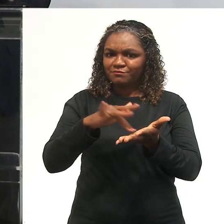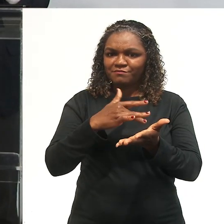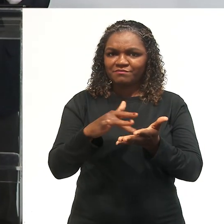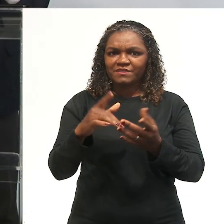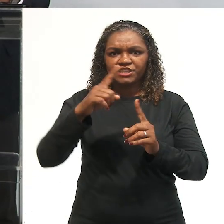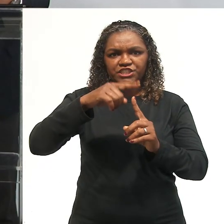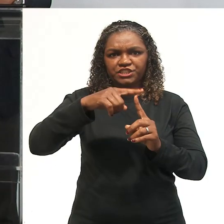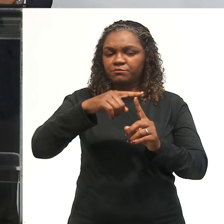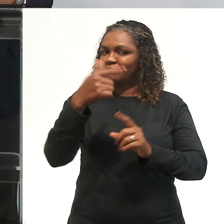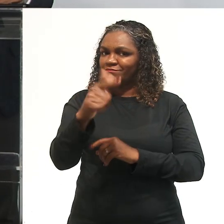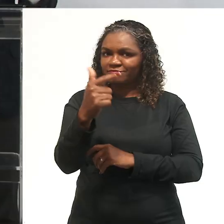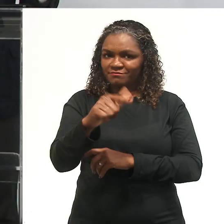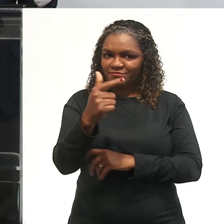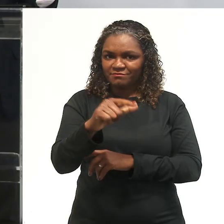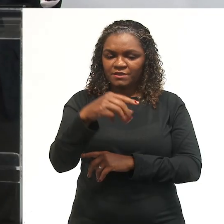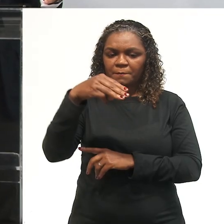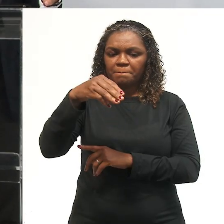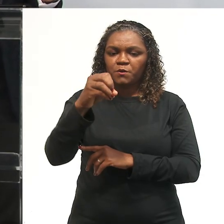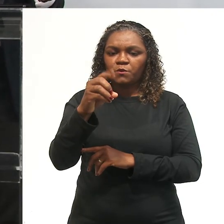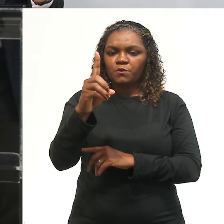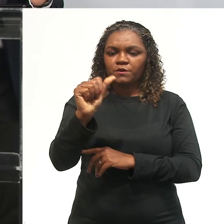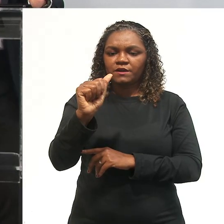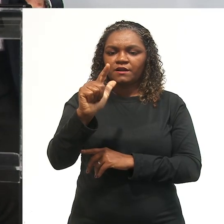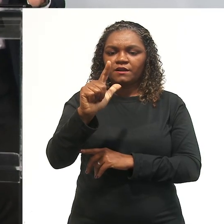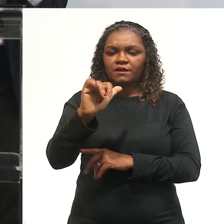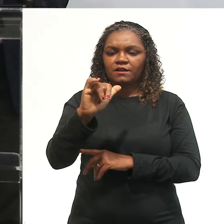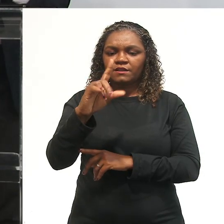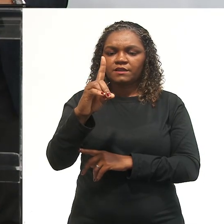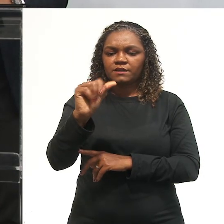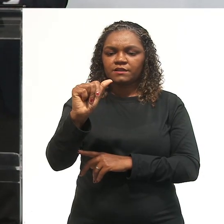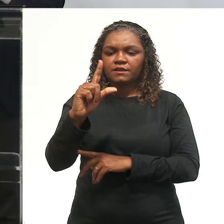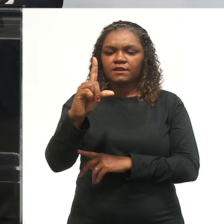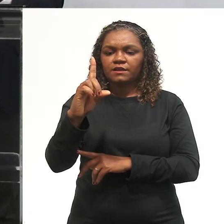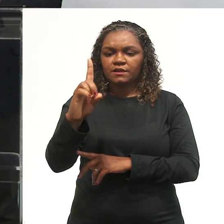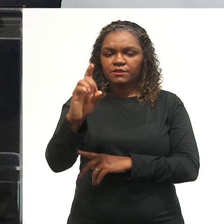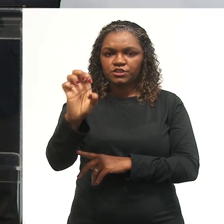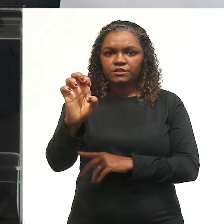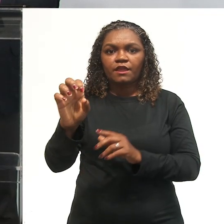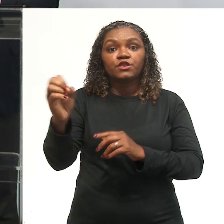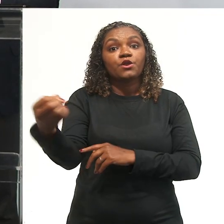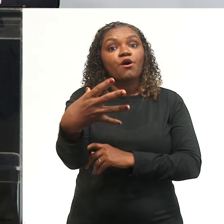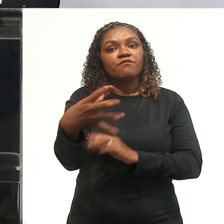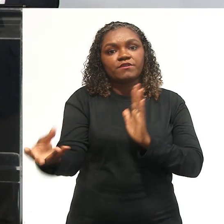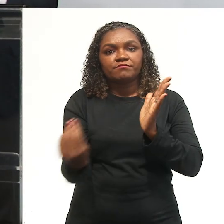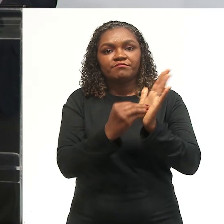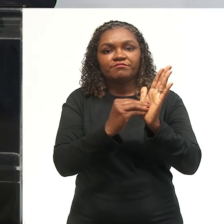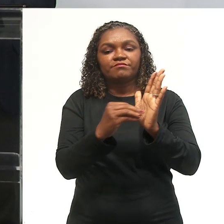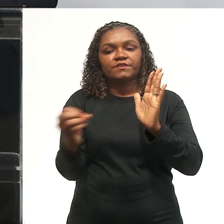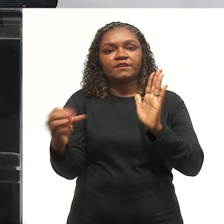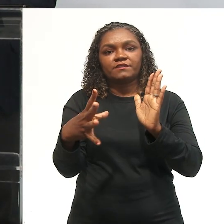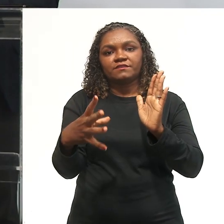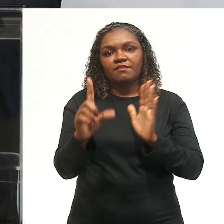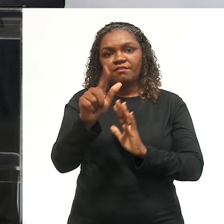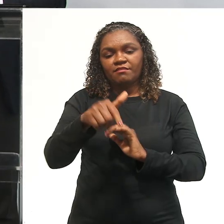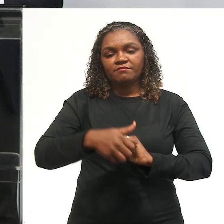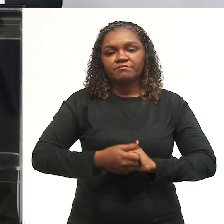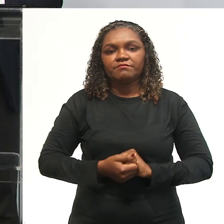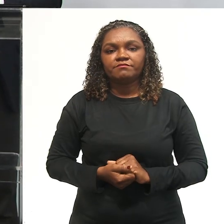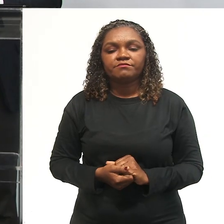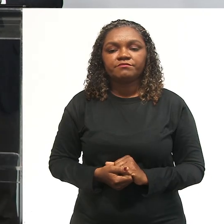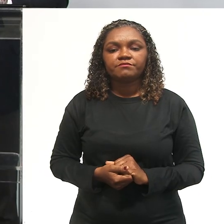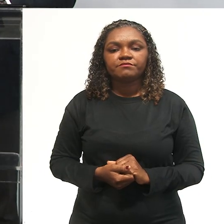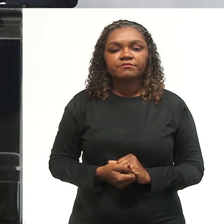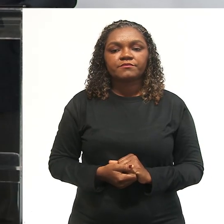uma modalidade. Essa modalidade veio a surgir agora na nova lei de licitações como a 6ª modalidade, tudo